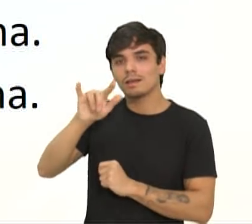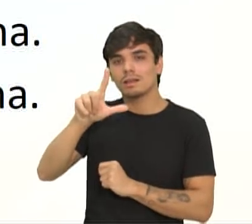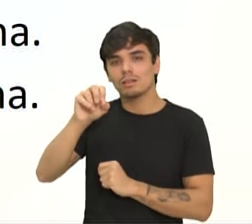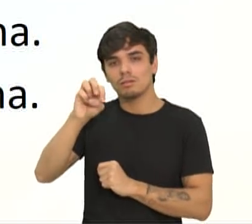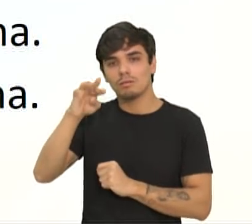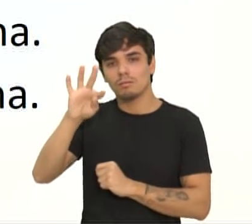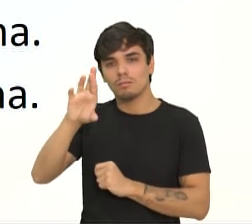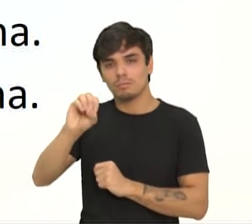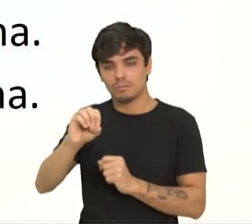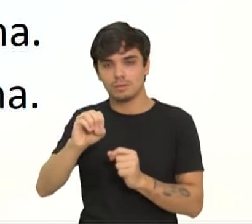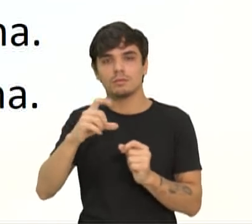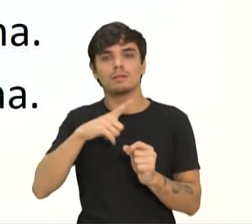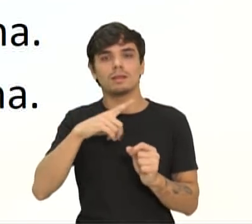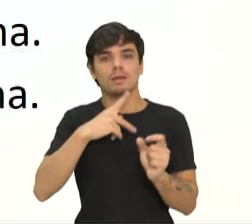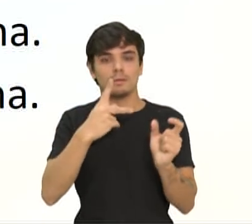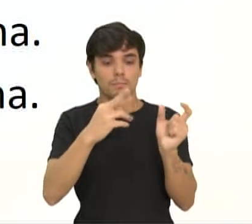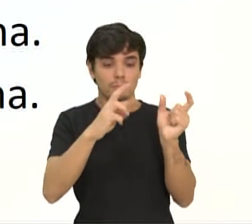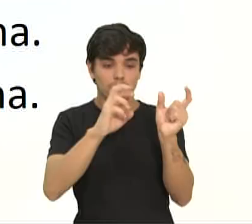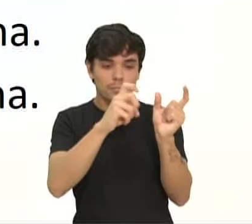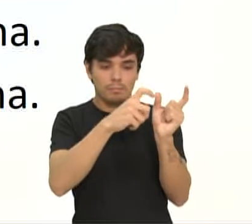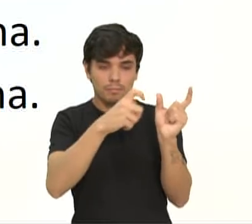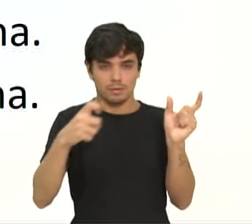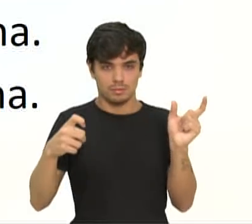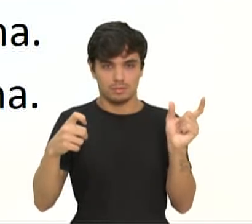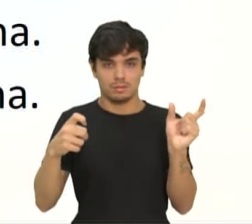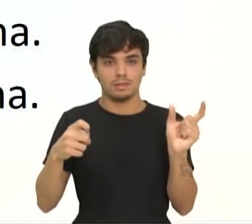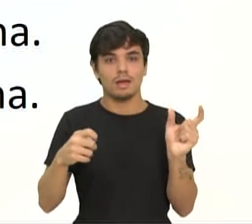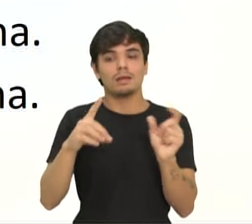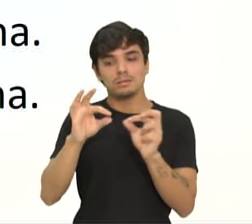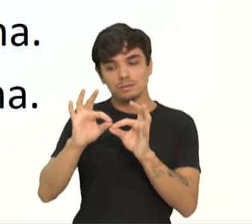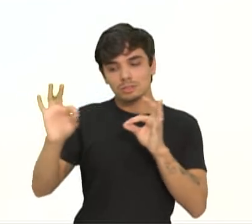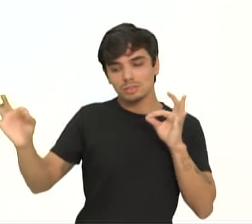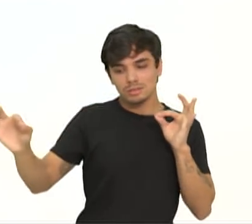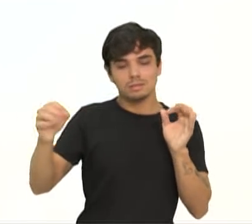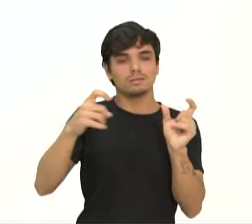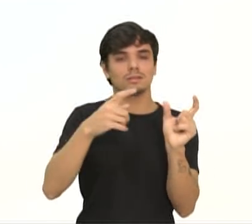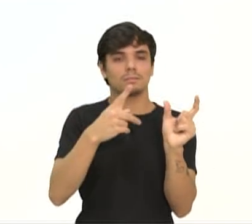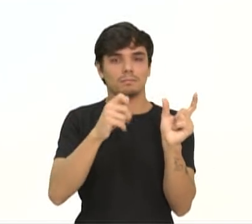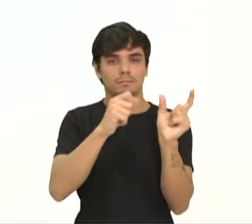proparoxítona. E em distância, uma paroxítona, certo?